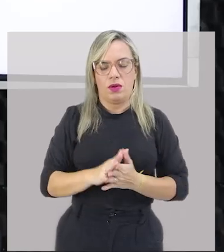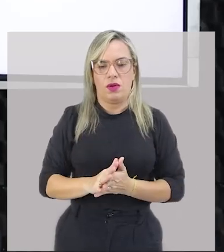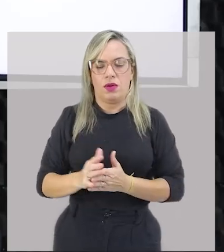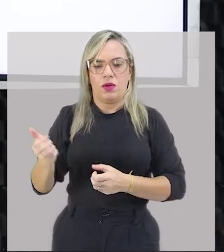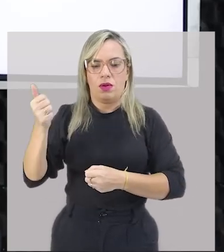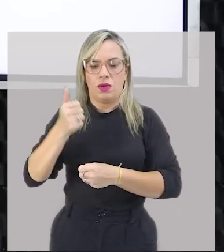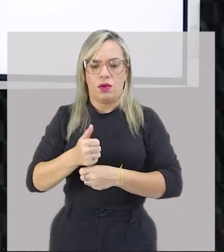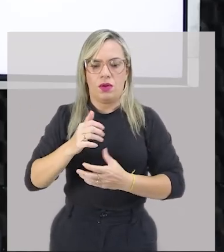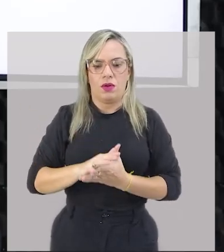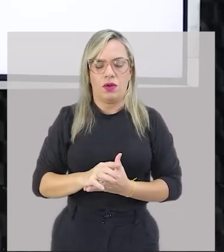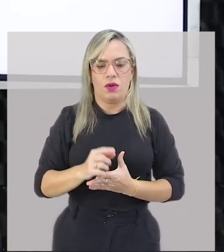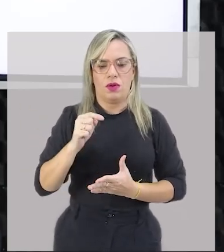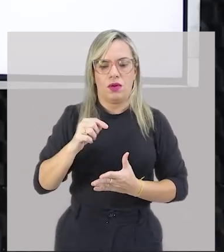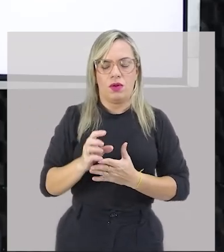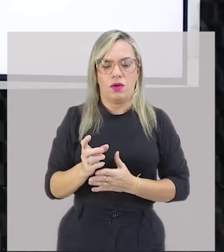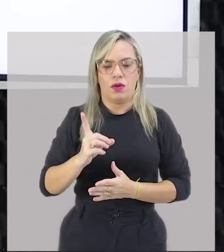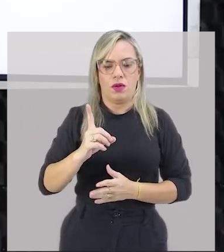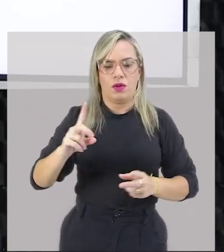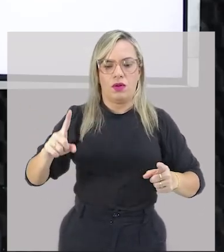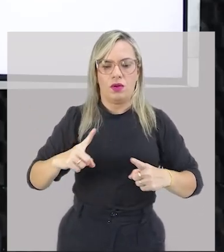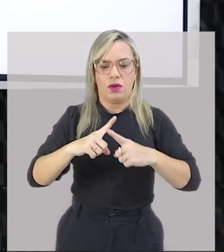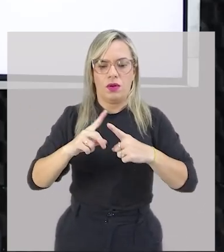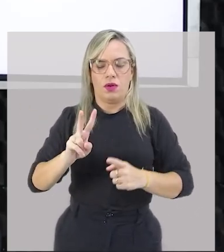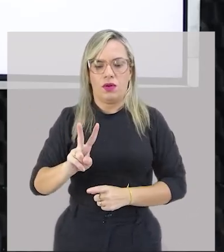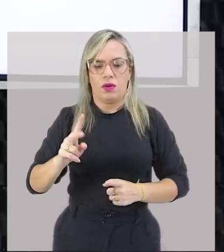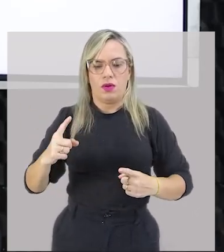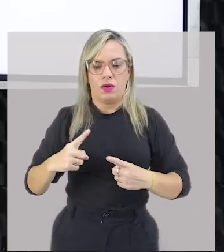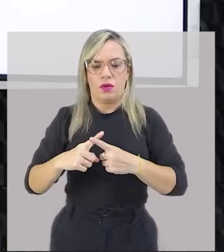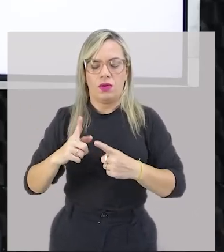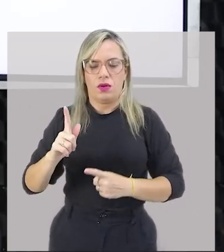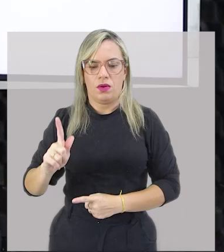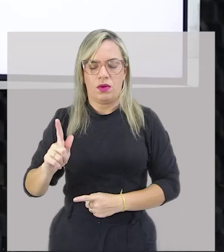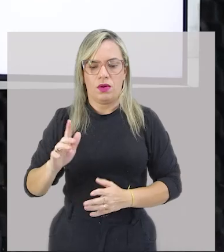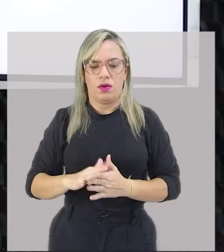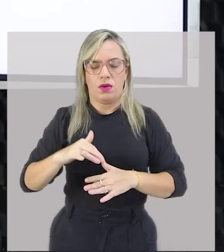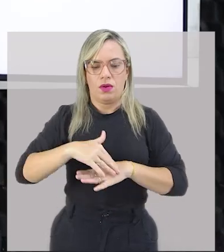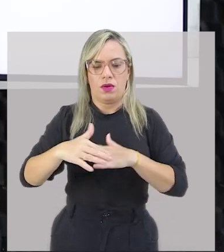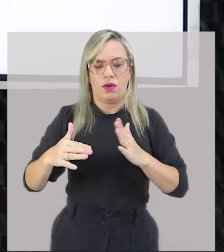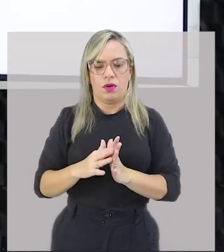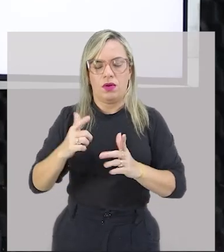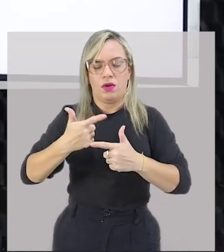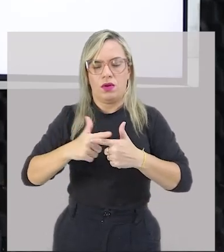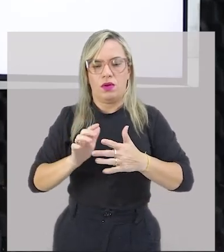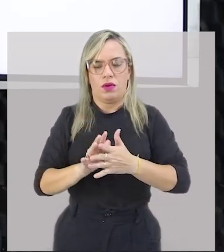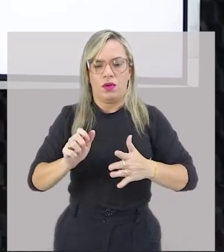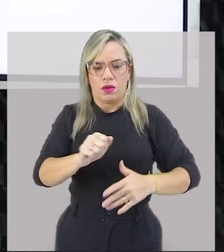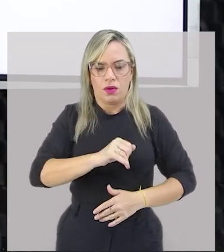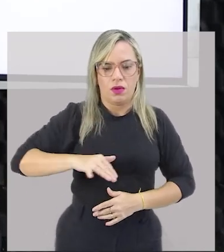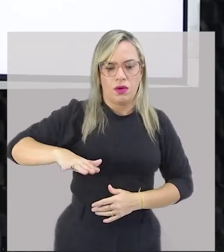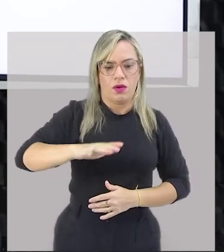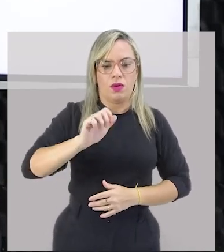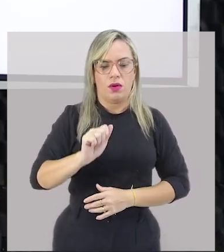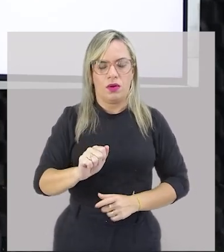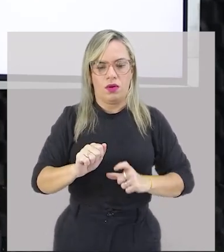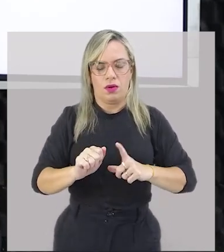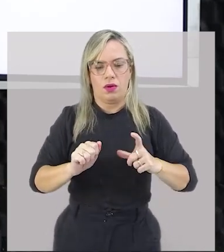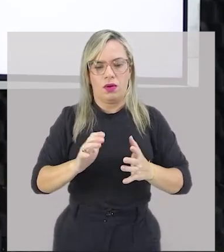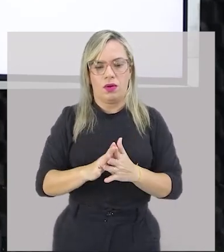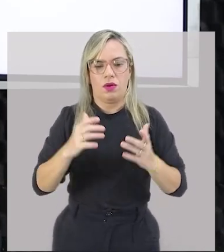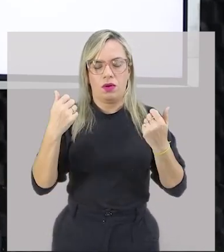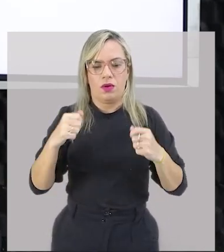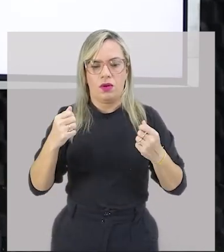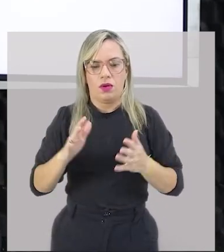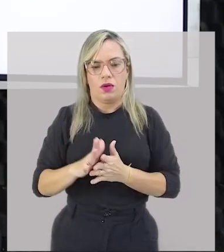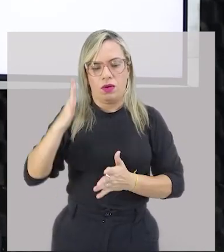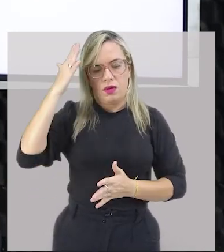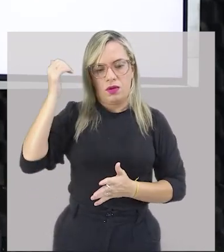Ó. Densidade vezes volume vezes gravidade. Tudo isso dividido pela área. Joás, eu preciso saber